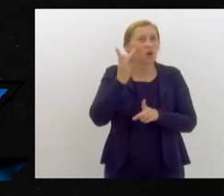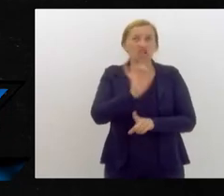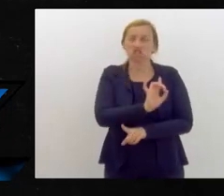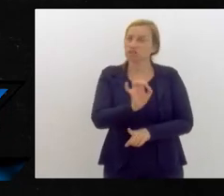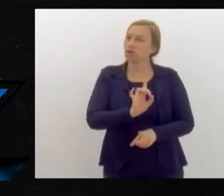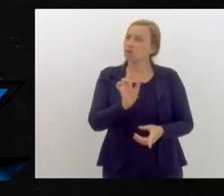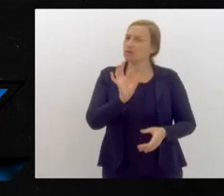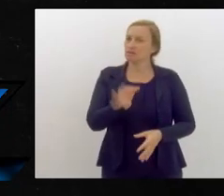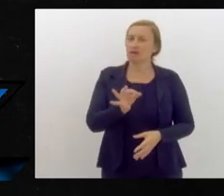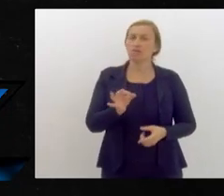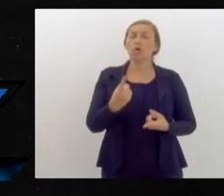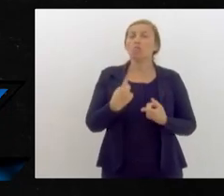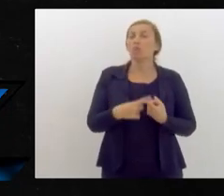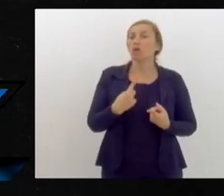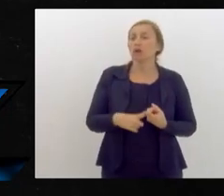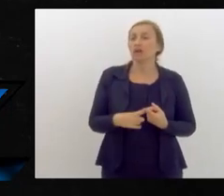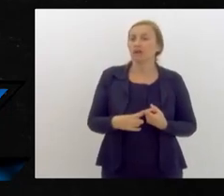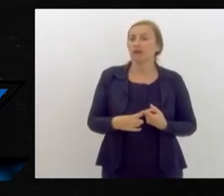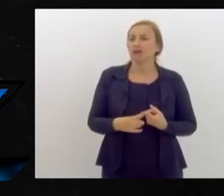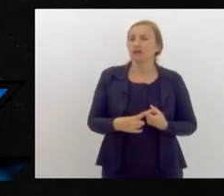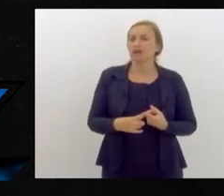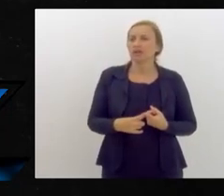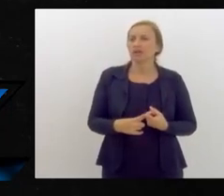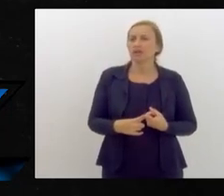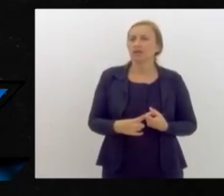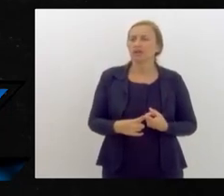a gente tem que tirar